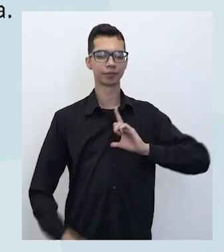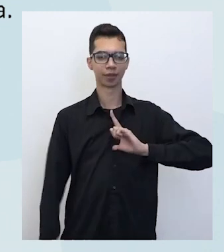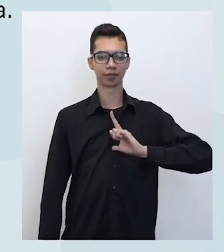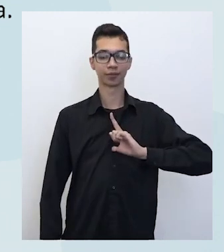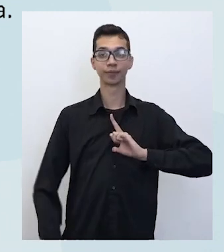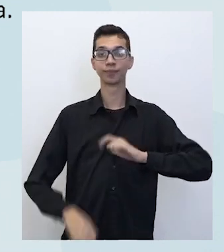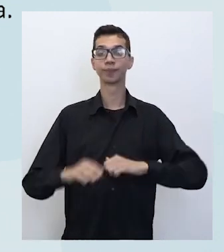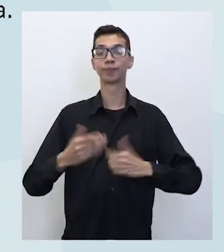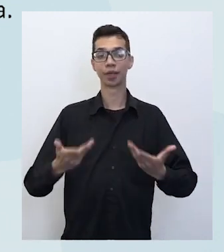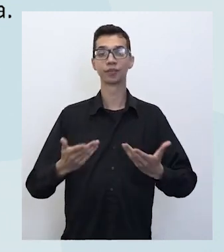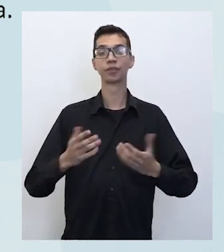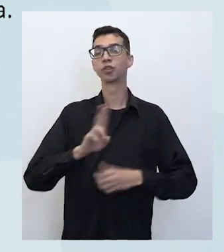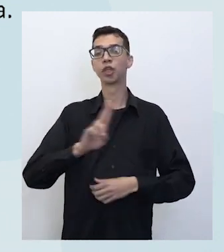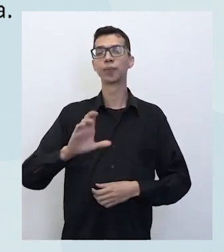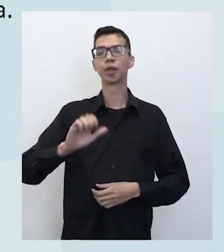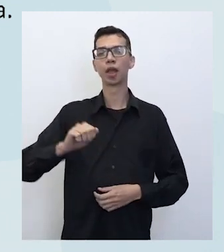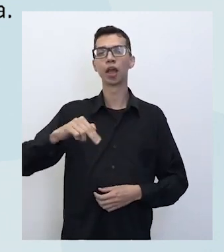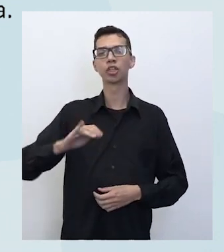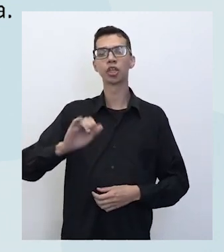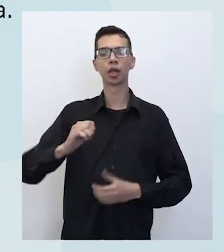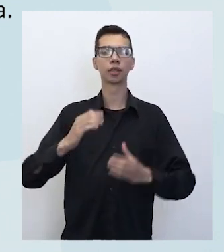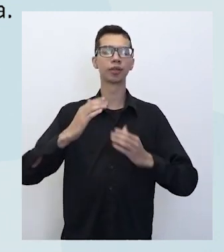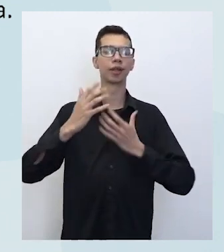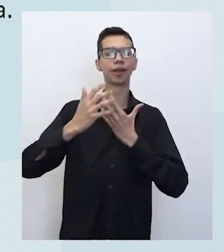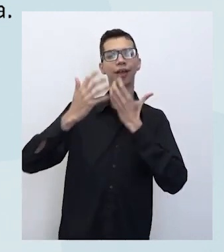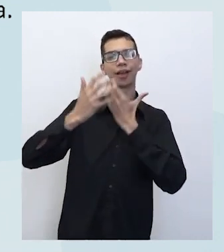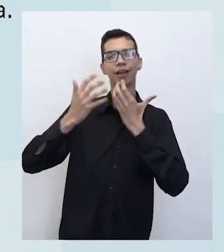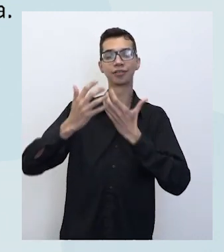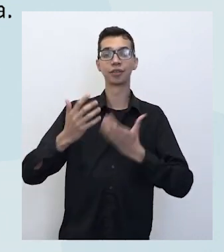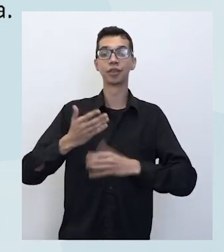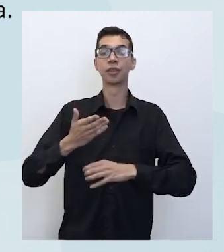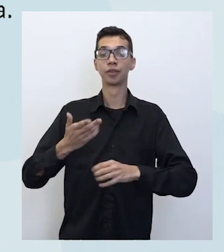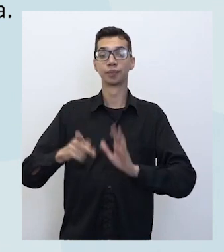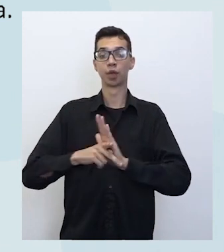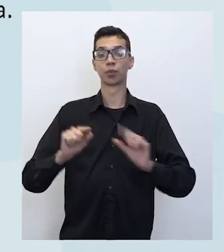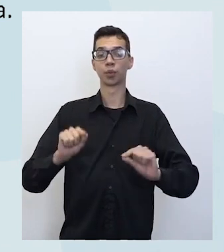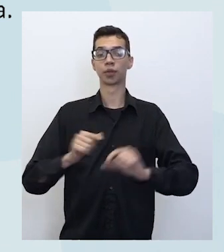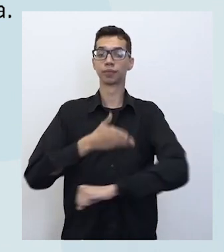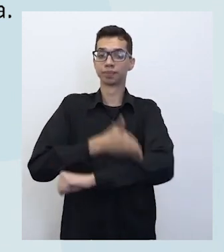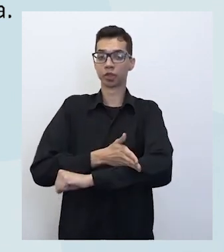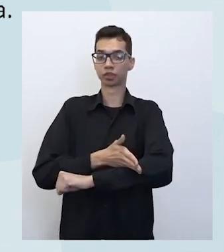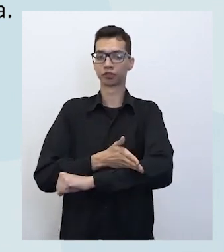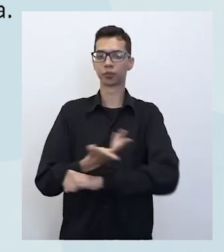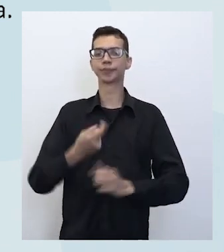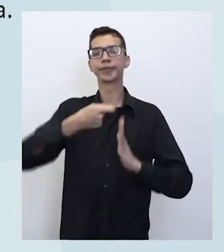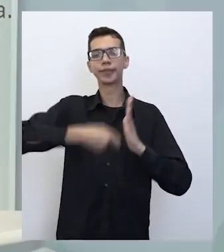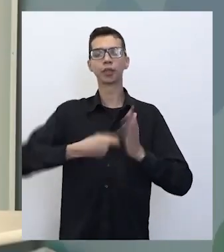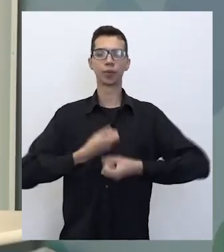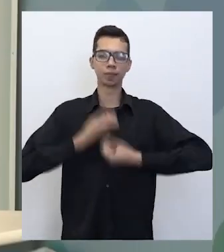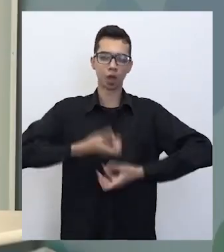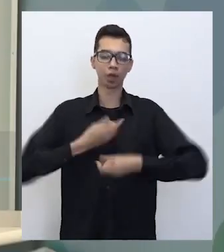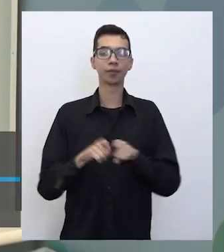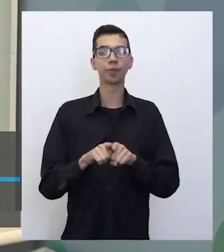música. Então, quando você receber o seu caderno do aluno, este caderno do aluno estará com esta definição.